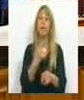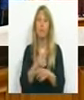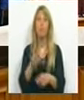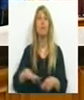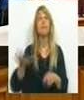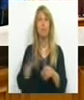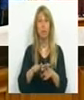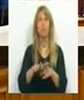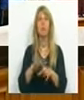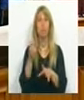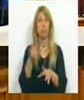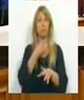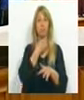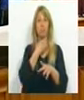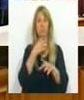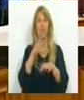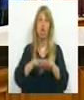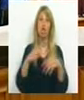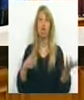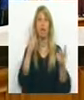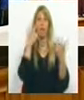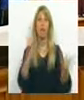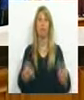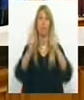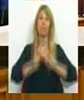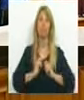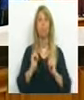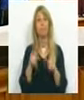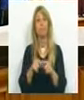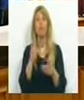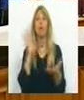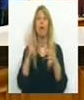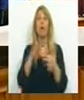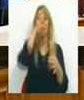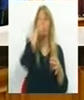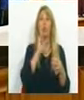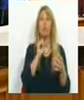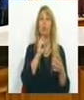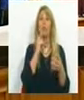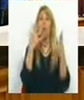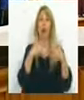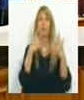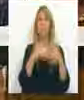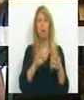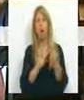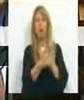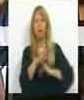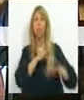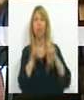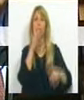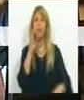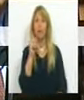nos deixaram, afetou ao Orçamento de Estado, ao contrário do que aqui foi dito pelo Sr. Deputado Renato Sampaio, uma